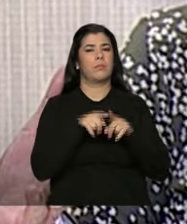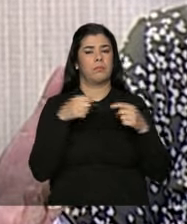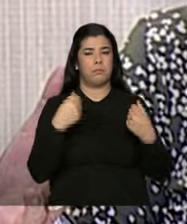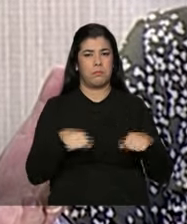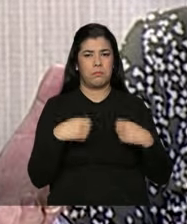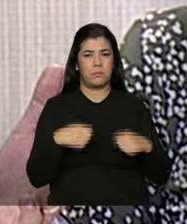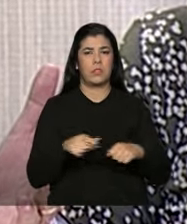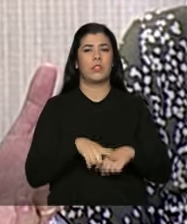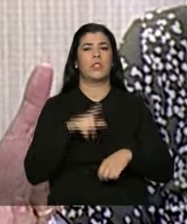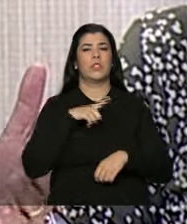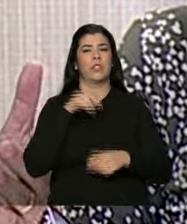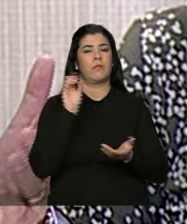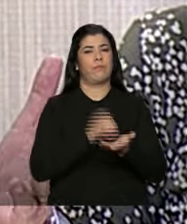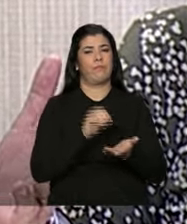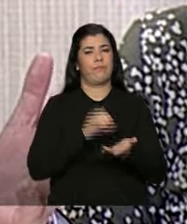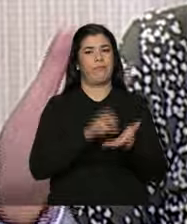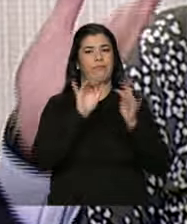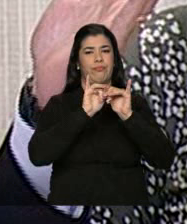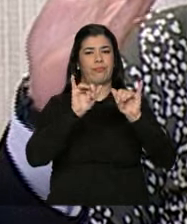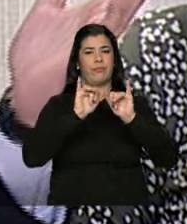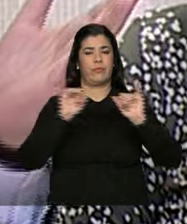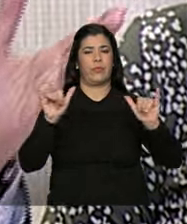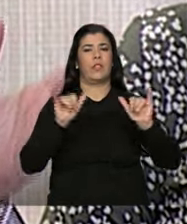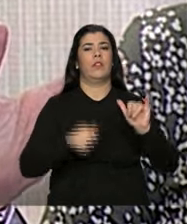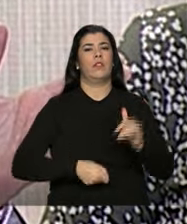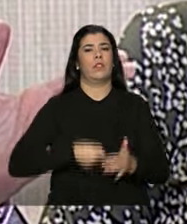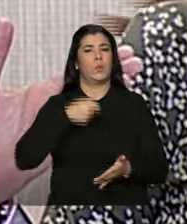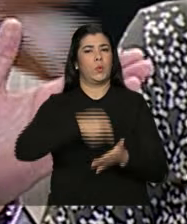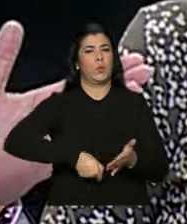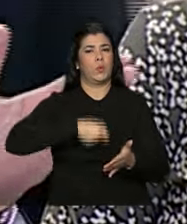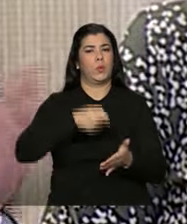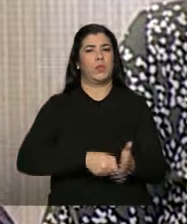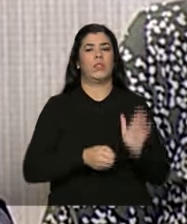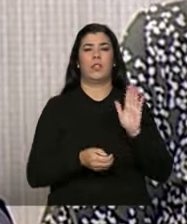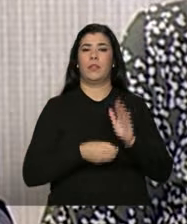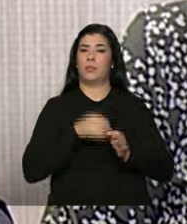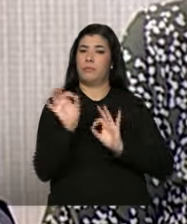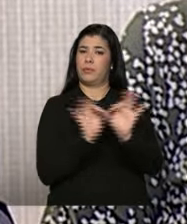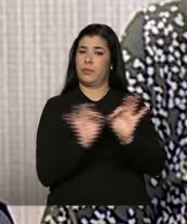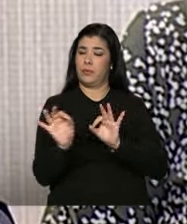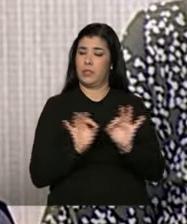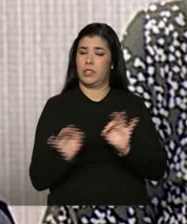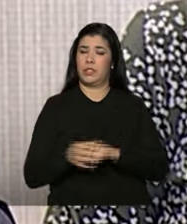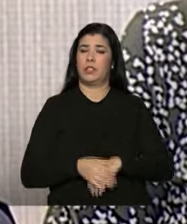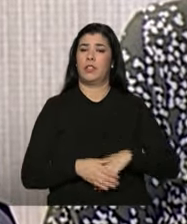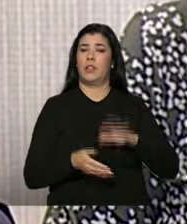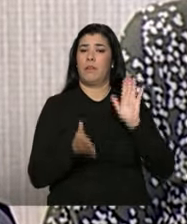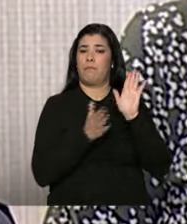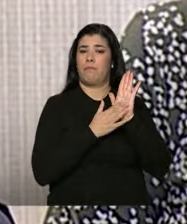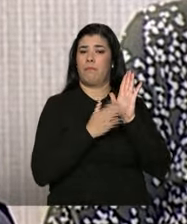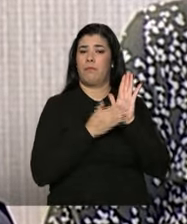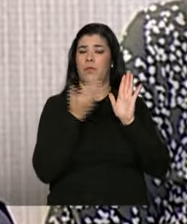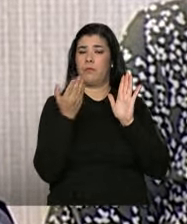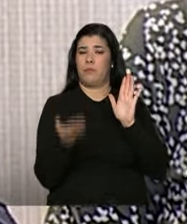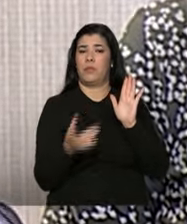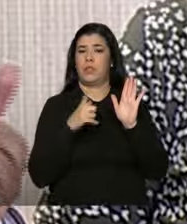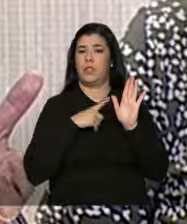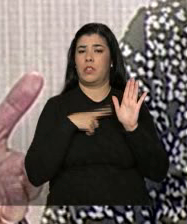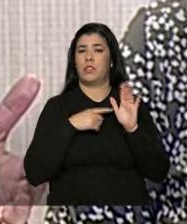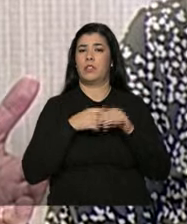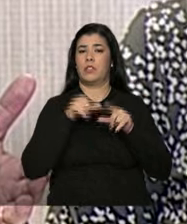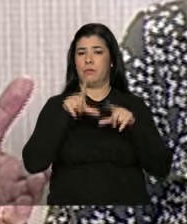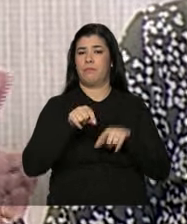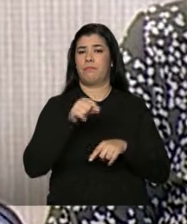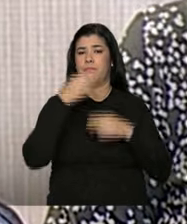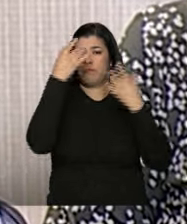precisam dessas informações para resistir a propostas como essa que que o Ivan acaba de citar, de